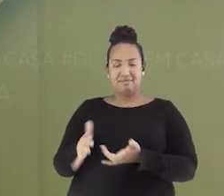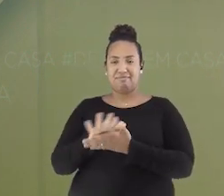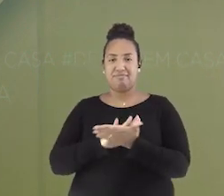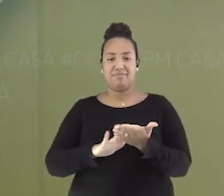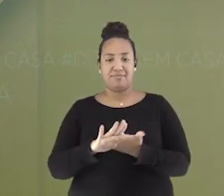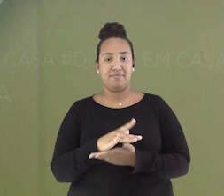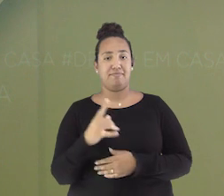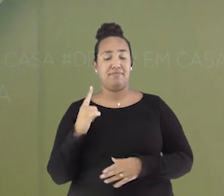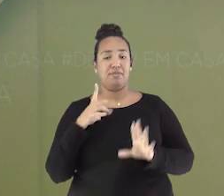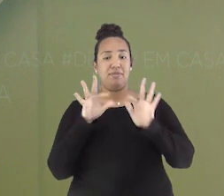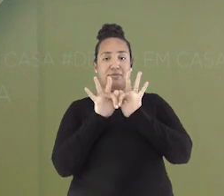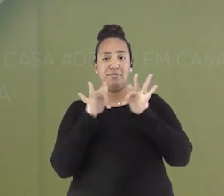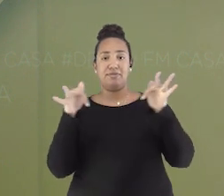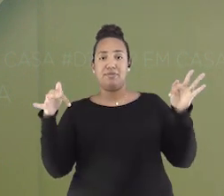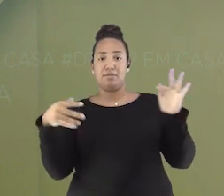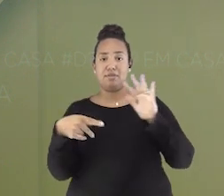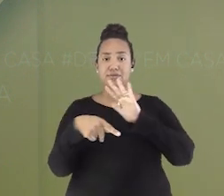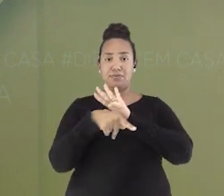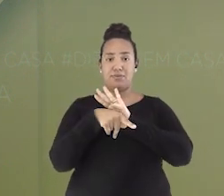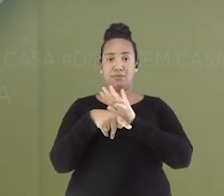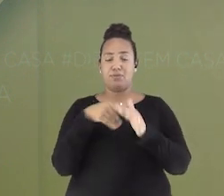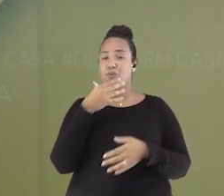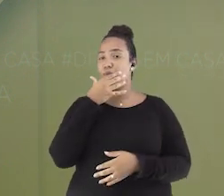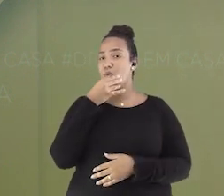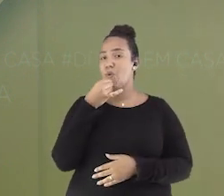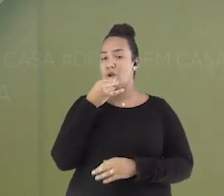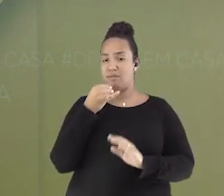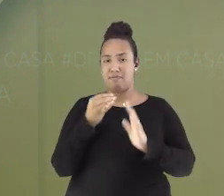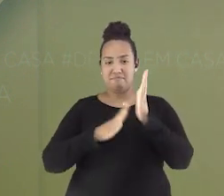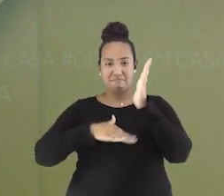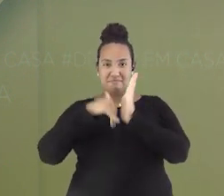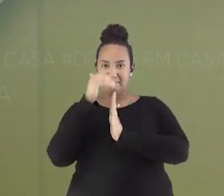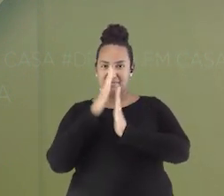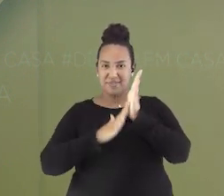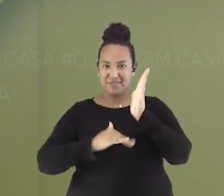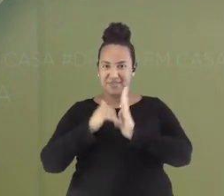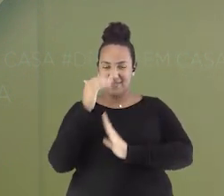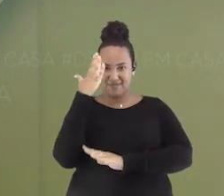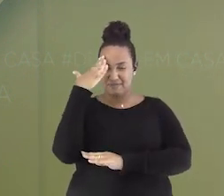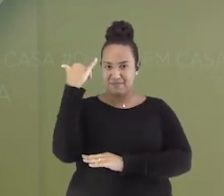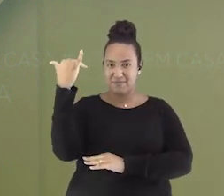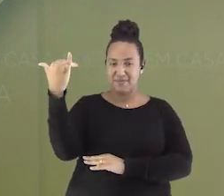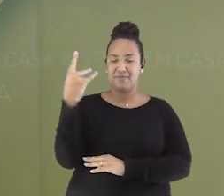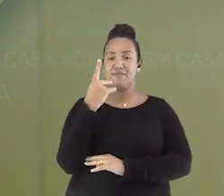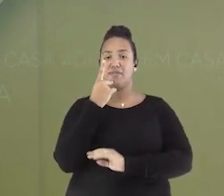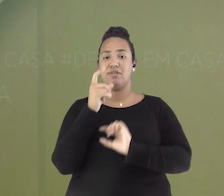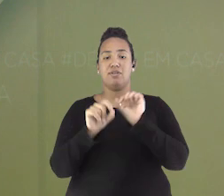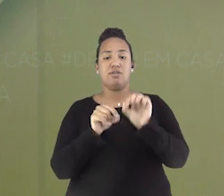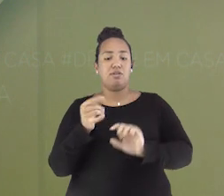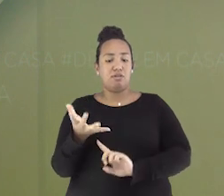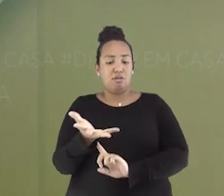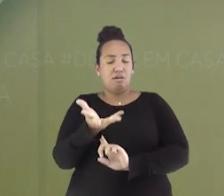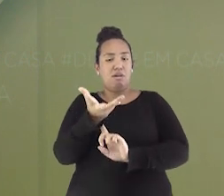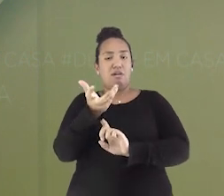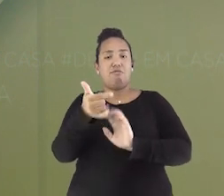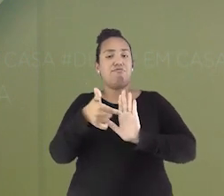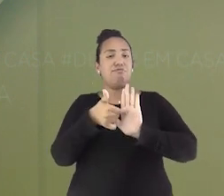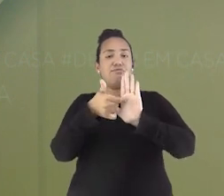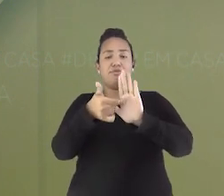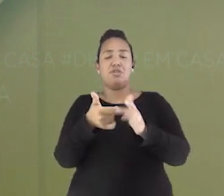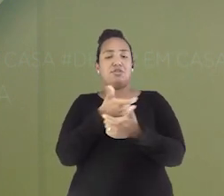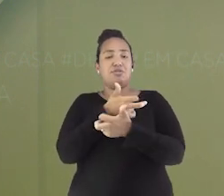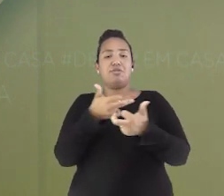frase atribuída a Leonardo da Vinci, aquele que pintou a Mona Lisa, que diz: a arte diz o indizível, exprime o